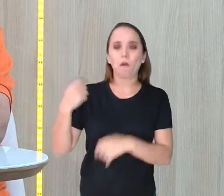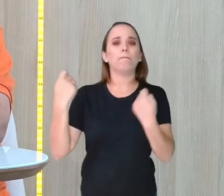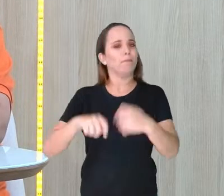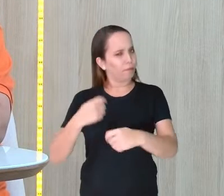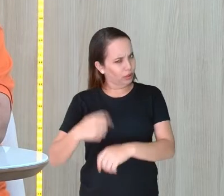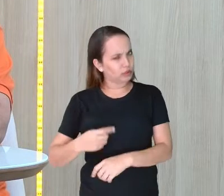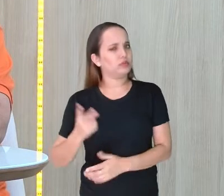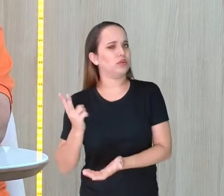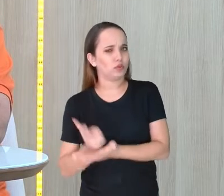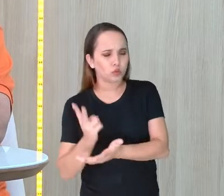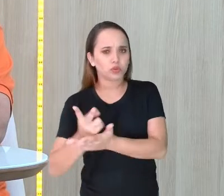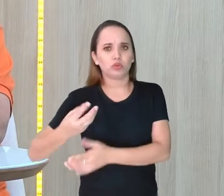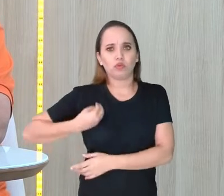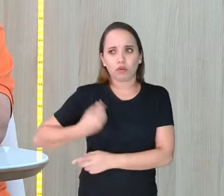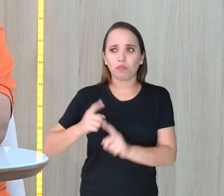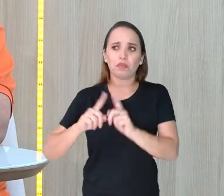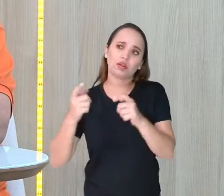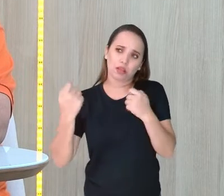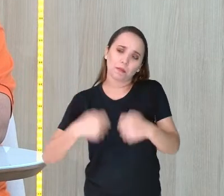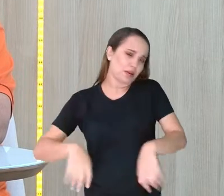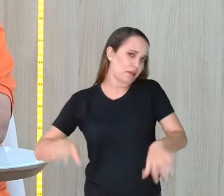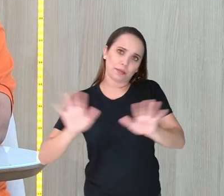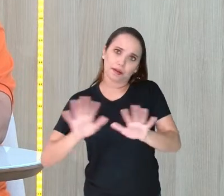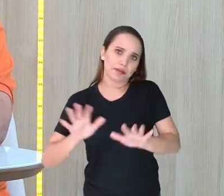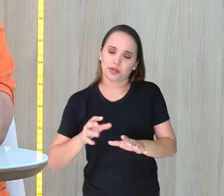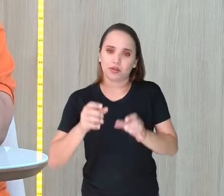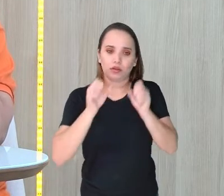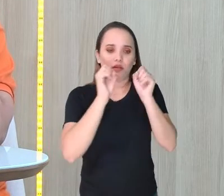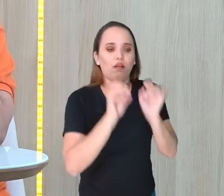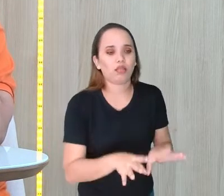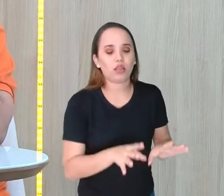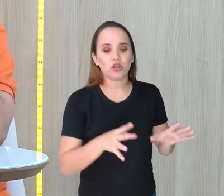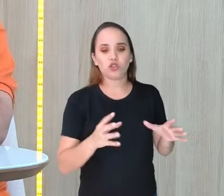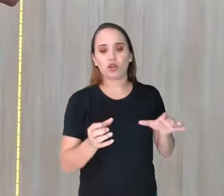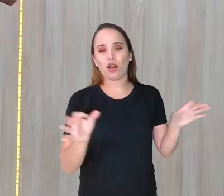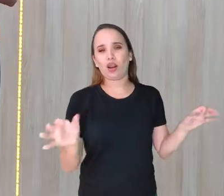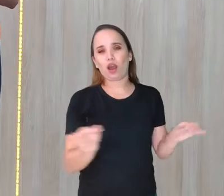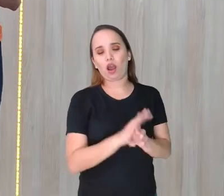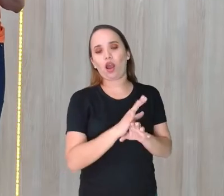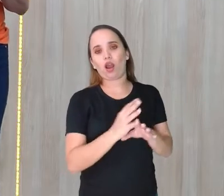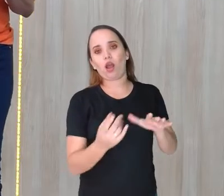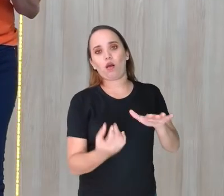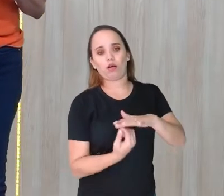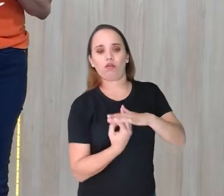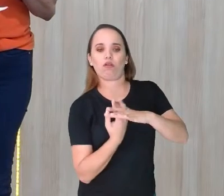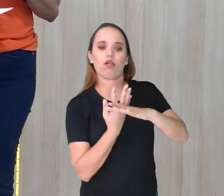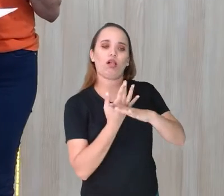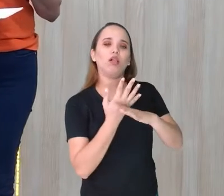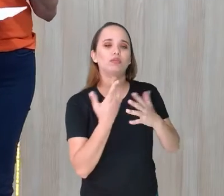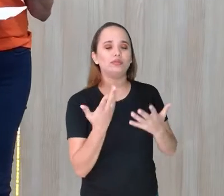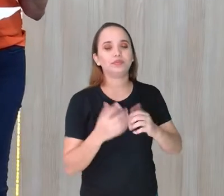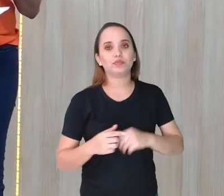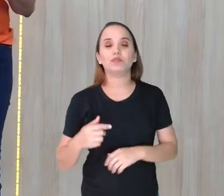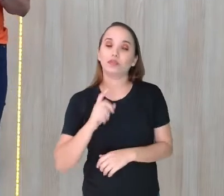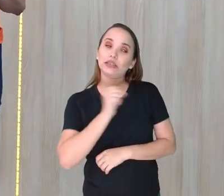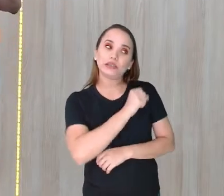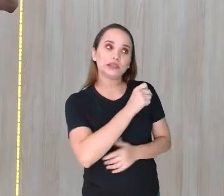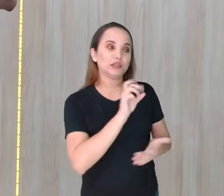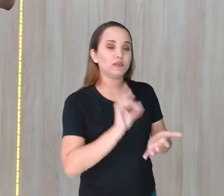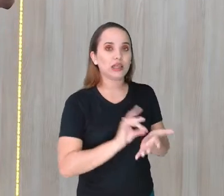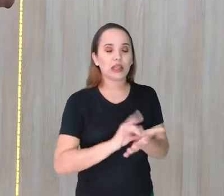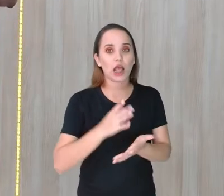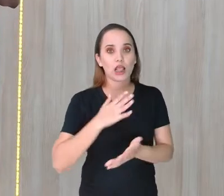deixar destruir o jardim, nem a plantinha de cada um. Não é isso, Cláudia? É, professora, eu tenho na minha casa uma laranjeira.